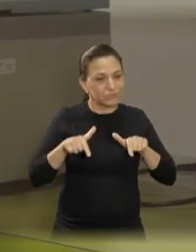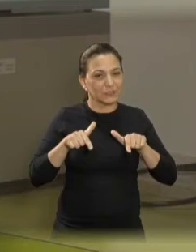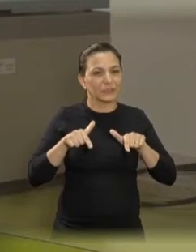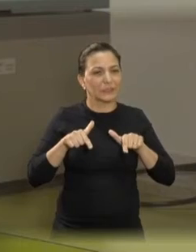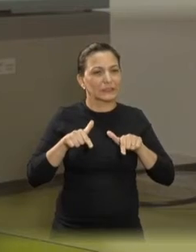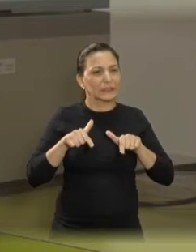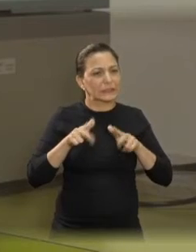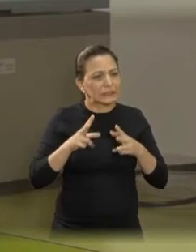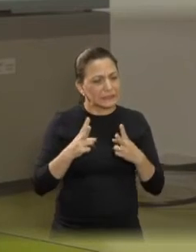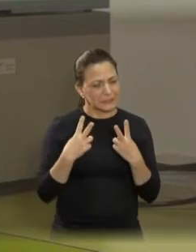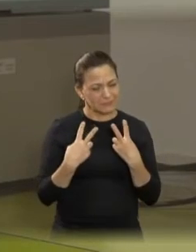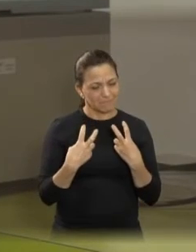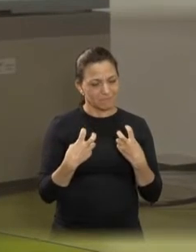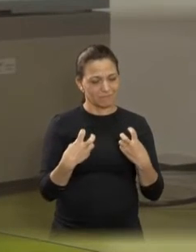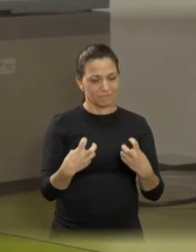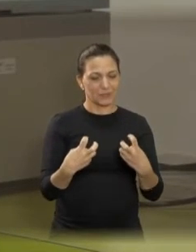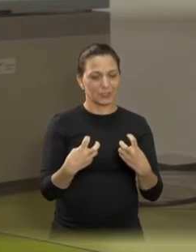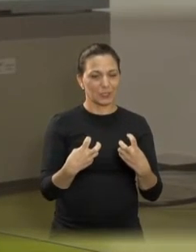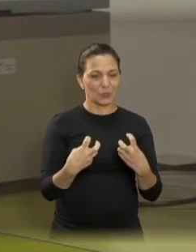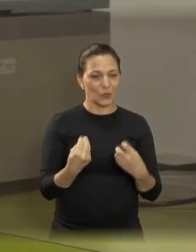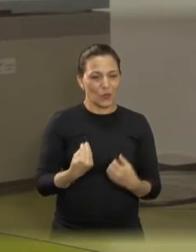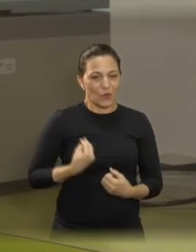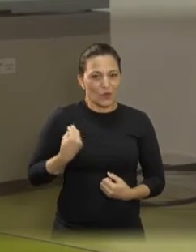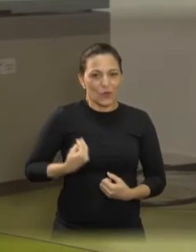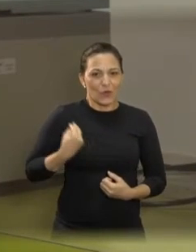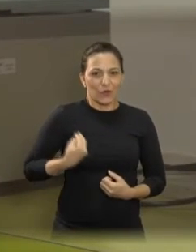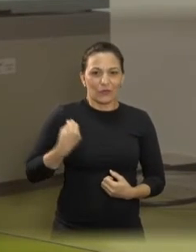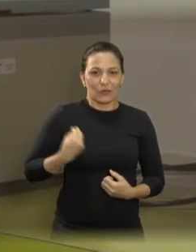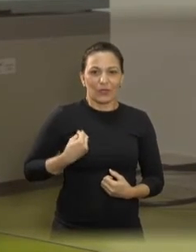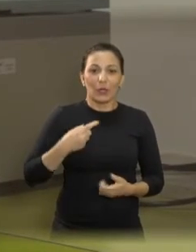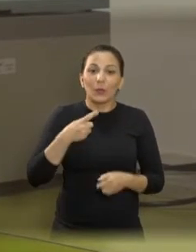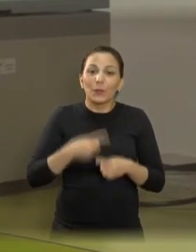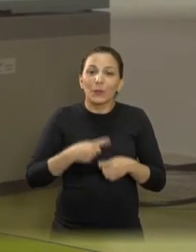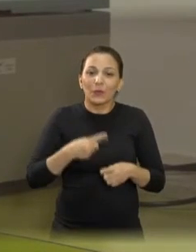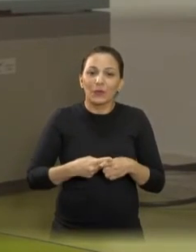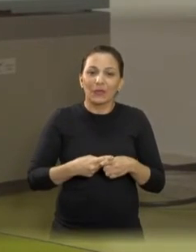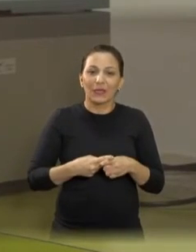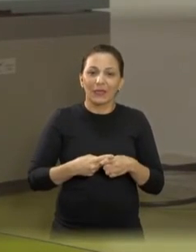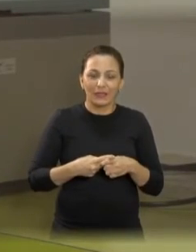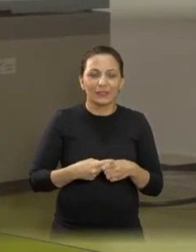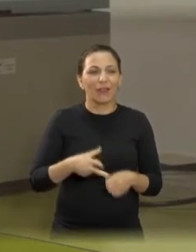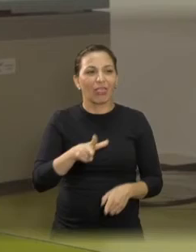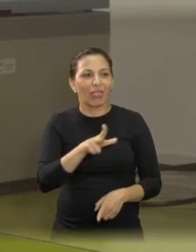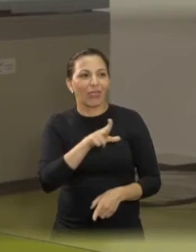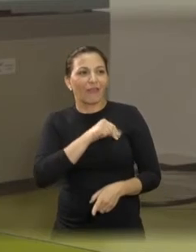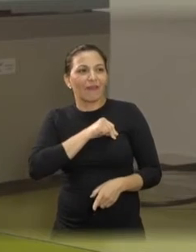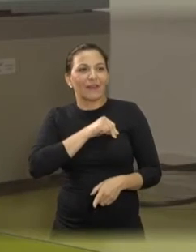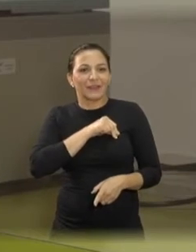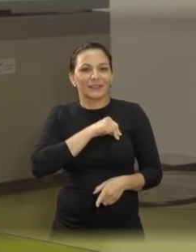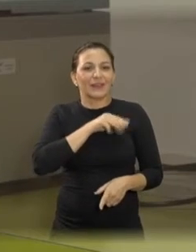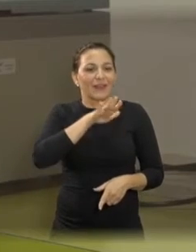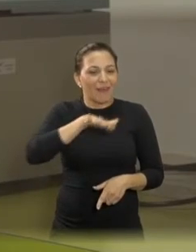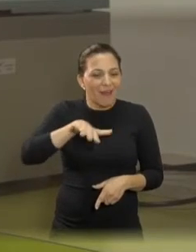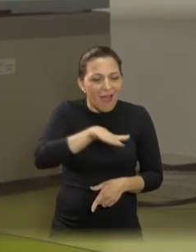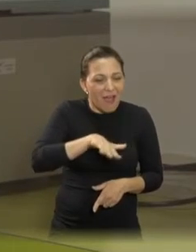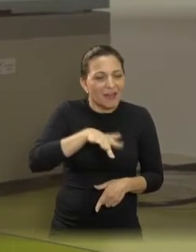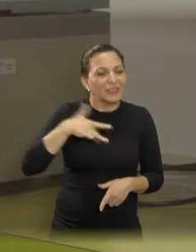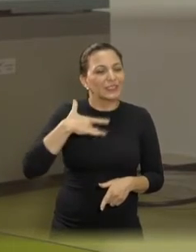e ela cai assim de forma marcante. Por quê? Porque, poxa vida, realmente eu trabalho na área da